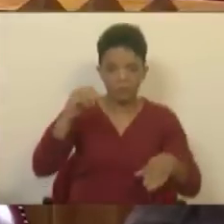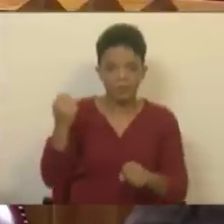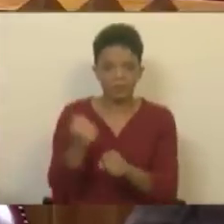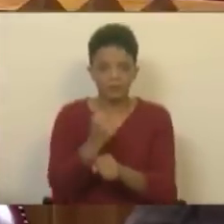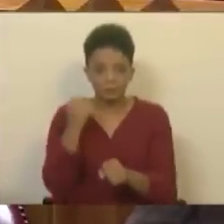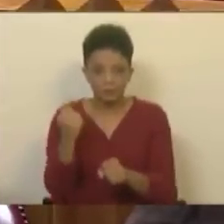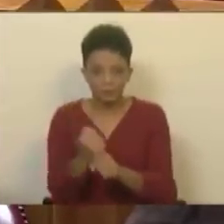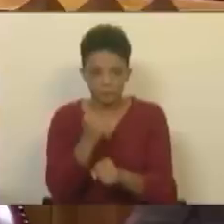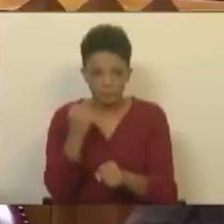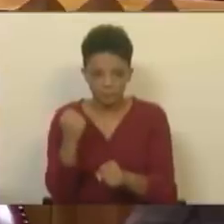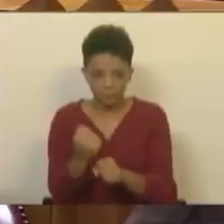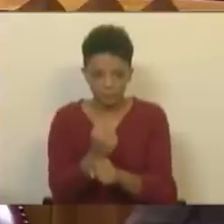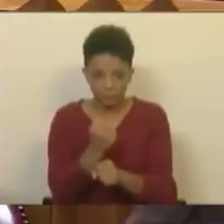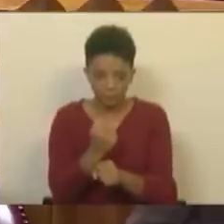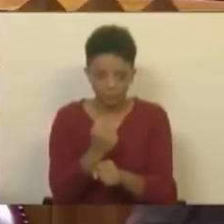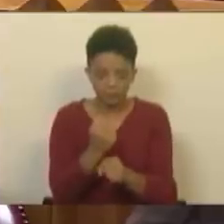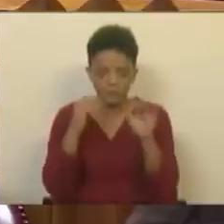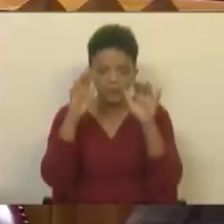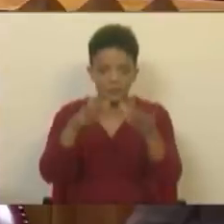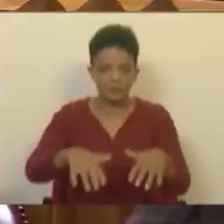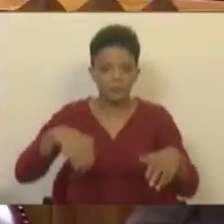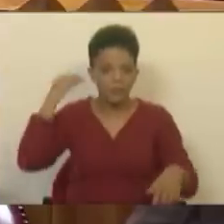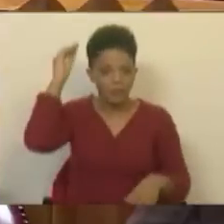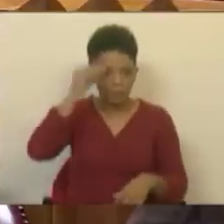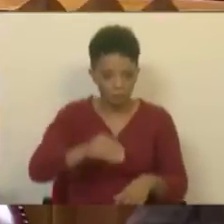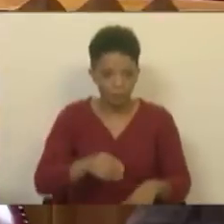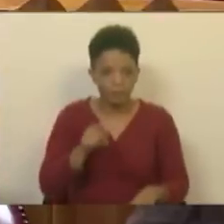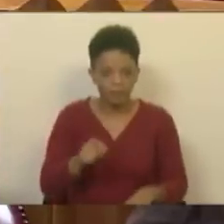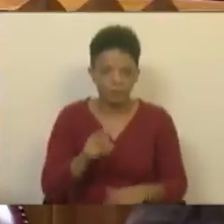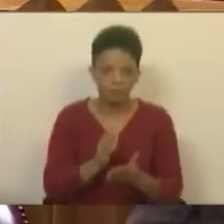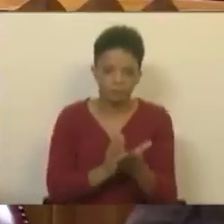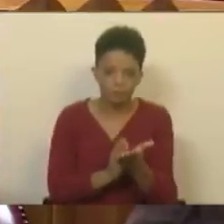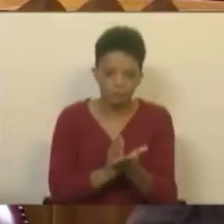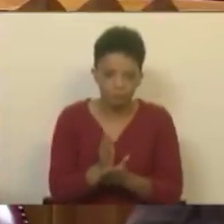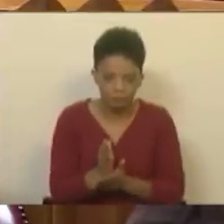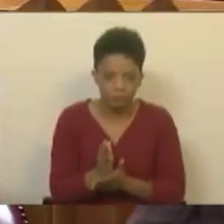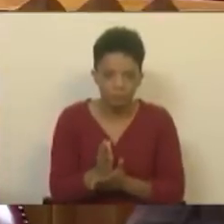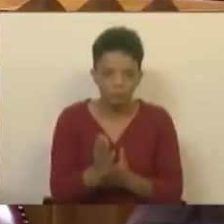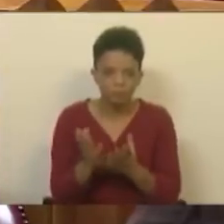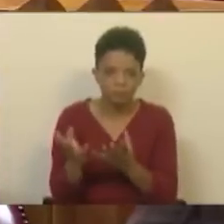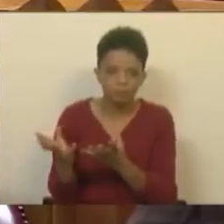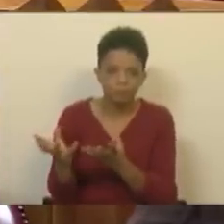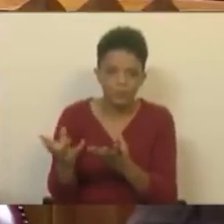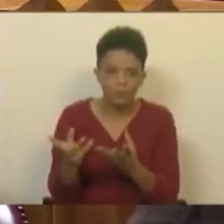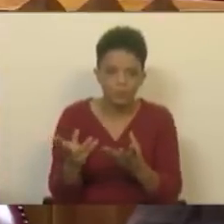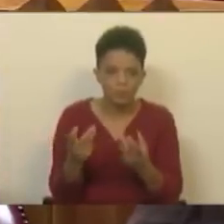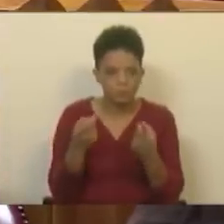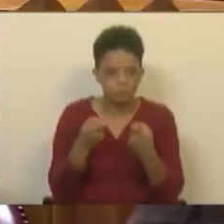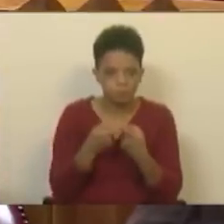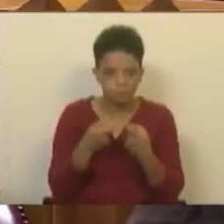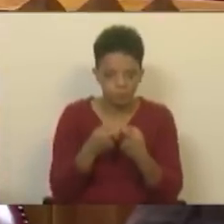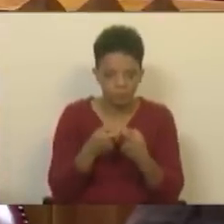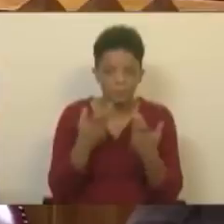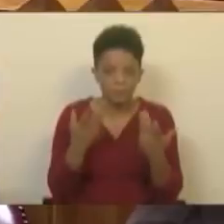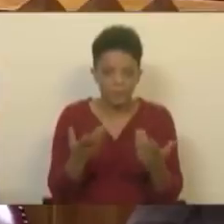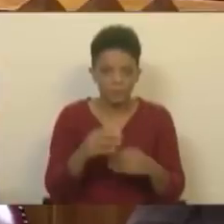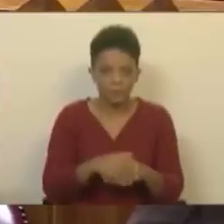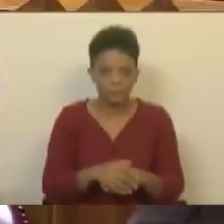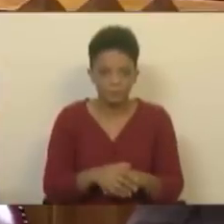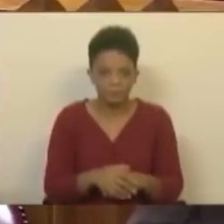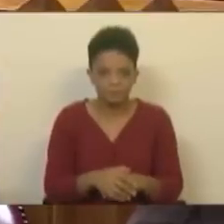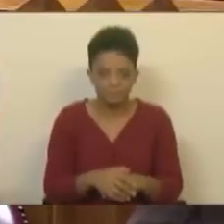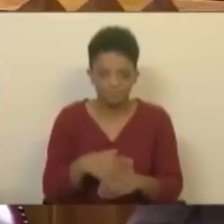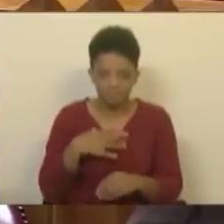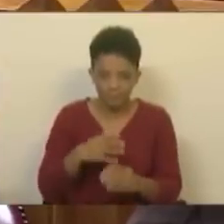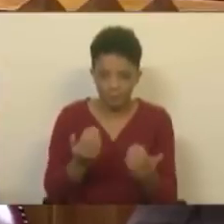serviços da da Assembleia da República que vai manter a contabilidade adequada e por isso informo